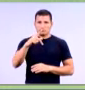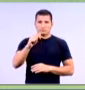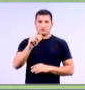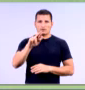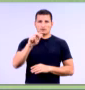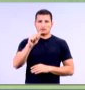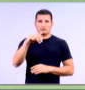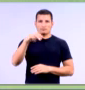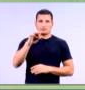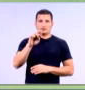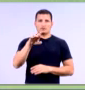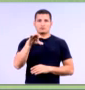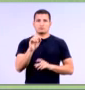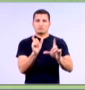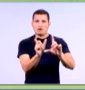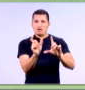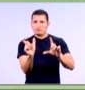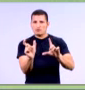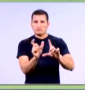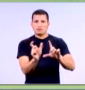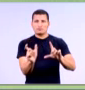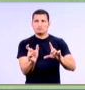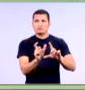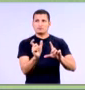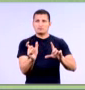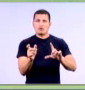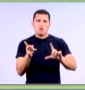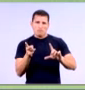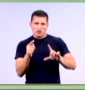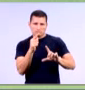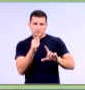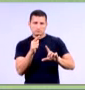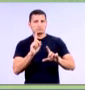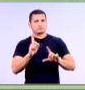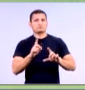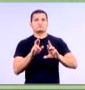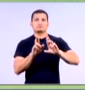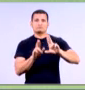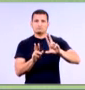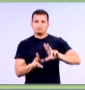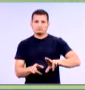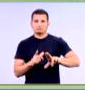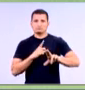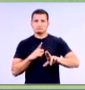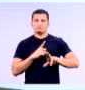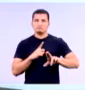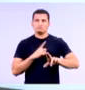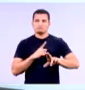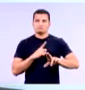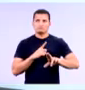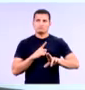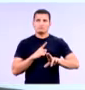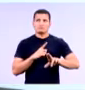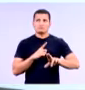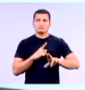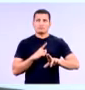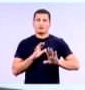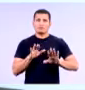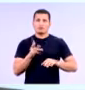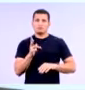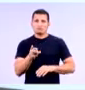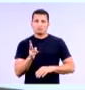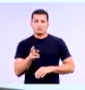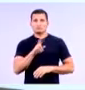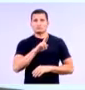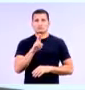parâmetros. É o mesmo método? Não, são métodos distintos, mas que têm o mesmo